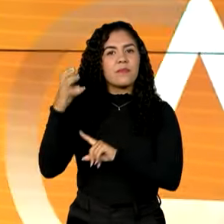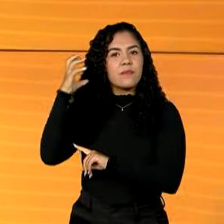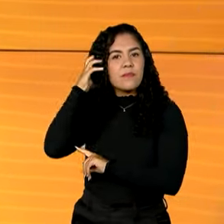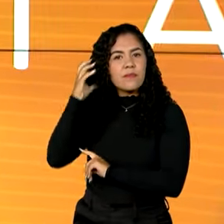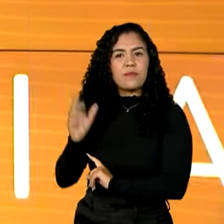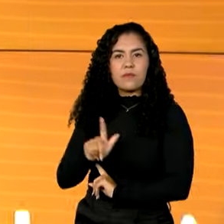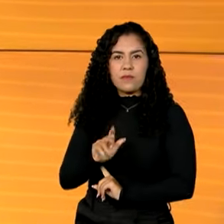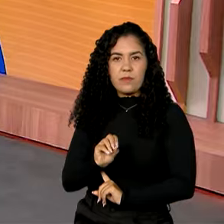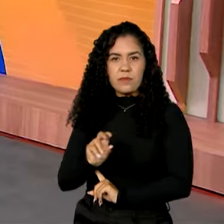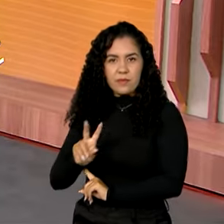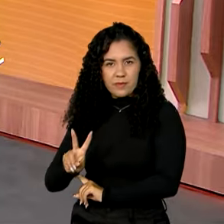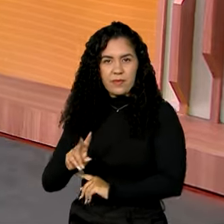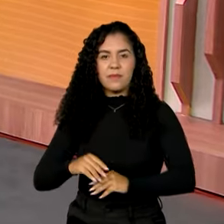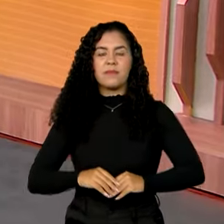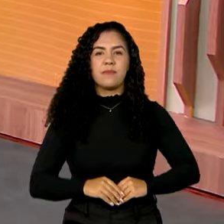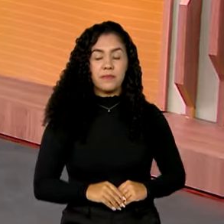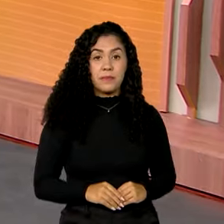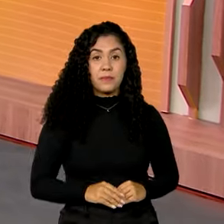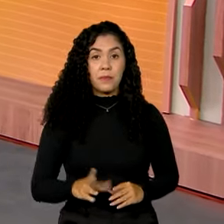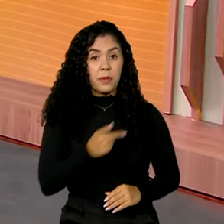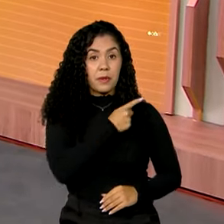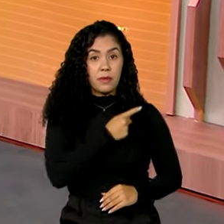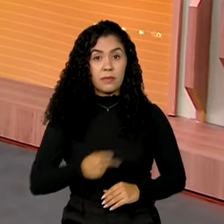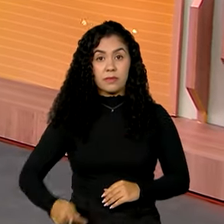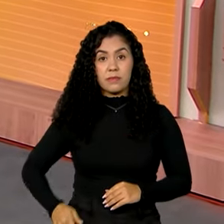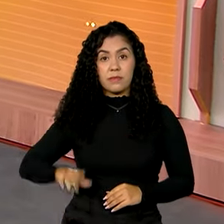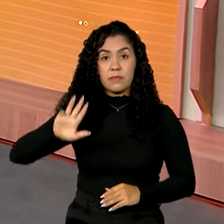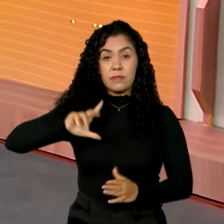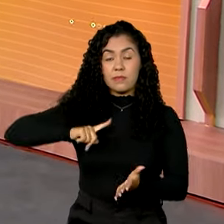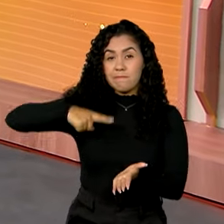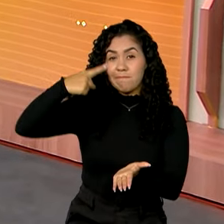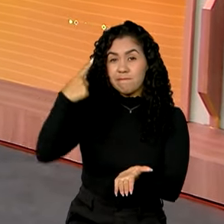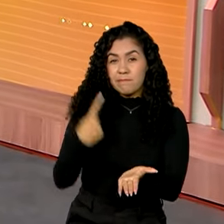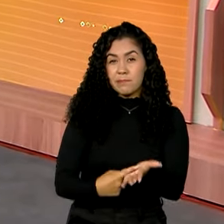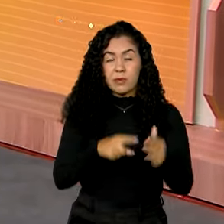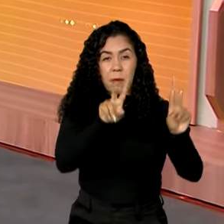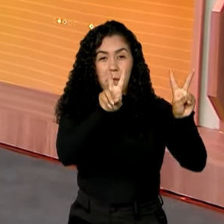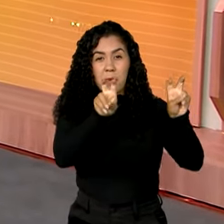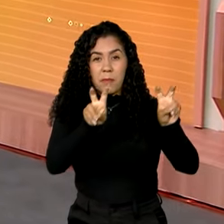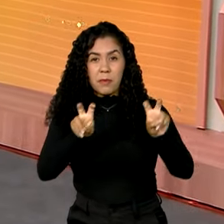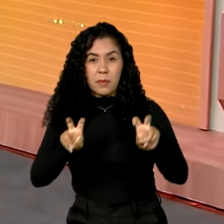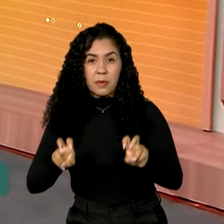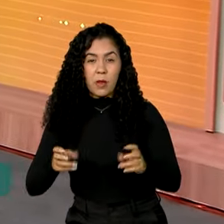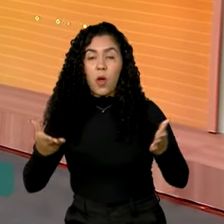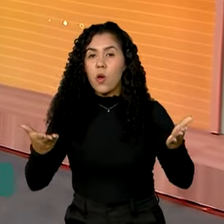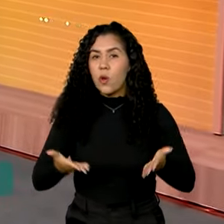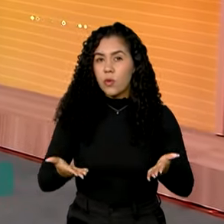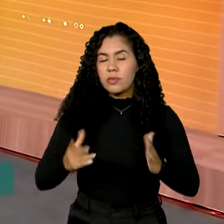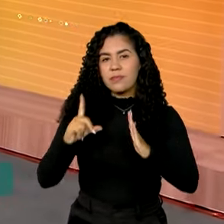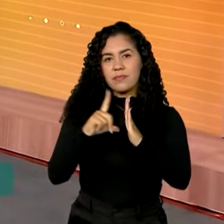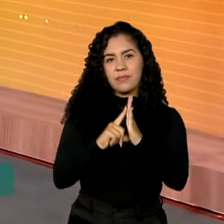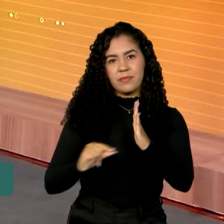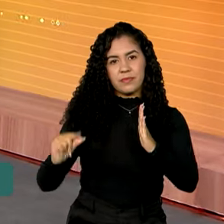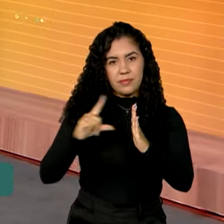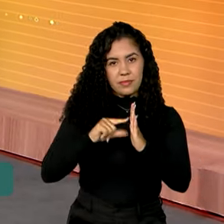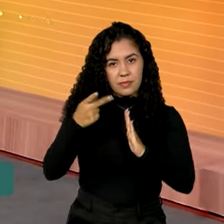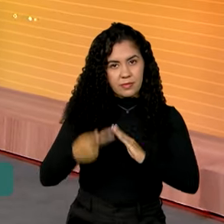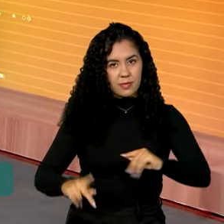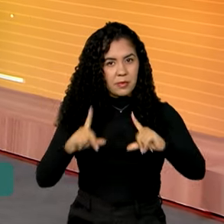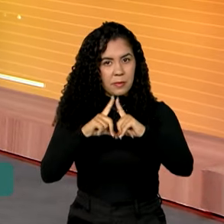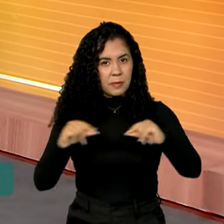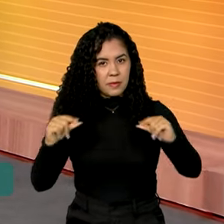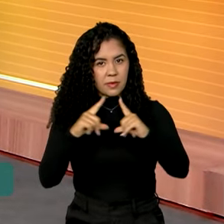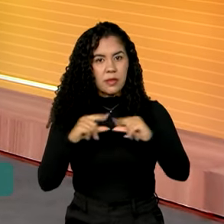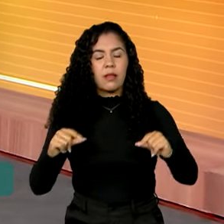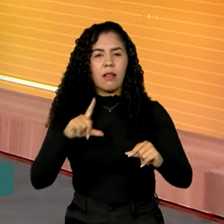Rádio GOV. O presidente Lula tem agenda intensa hoje no Palácio do Planalto aqui em Brasília. Além de